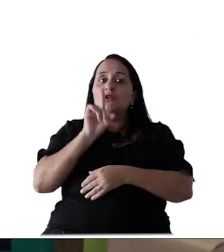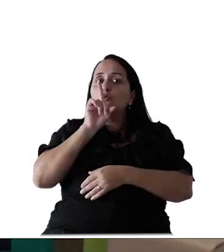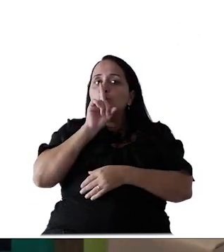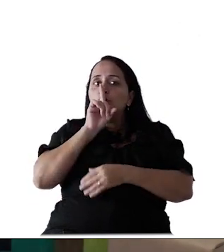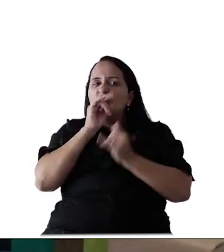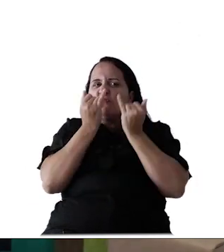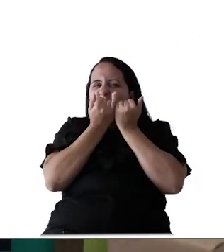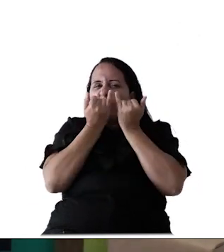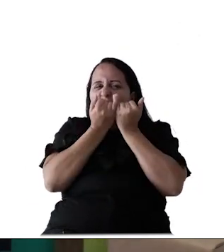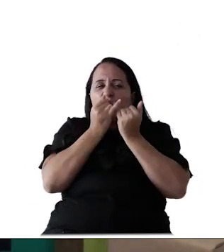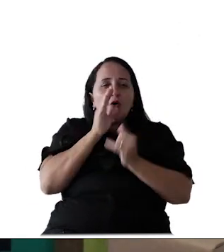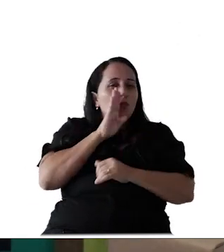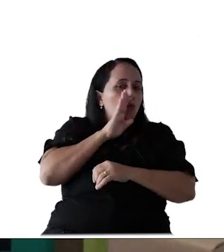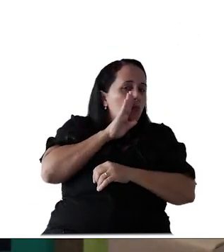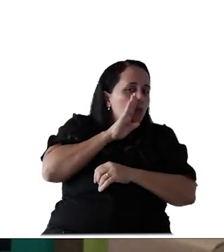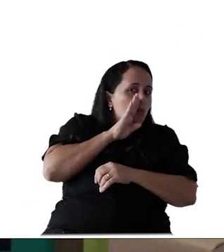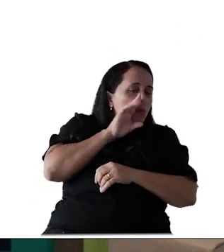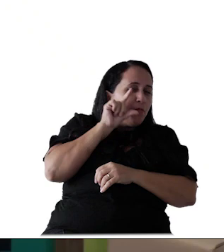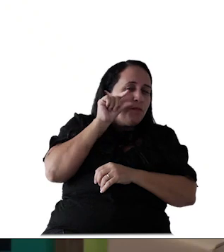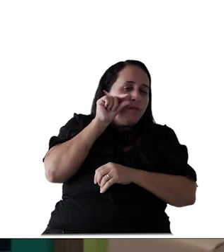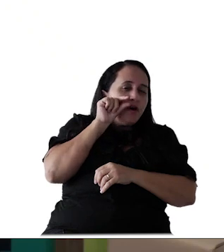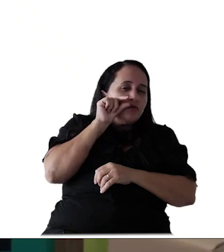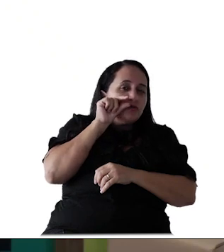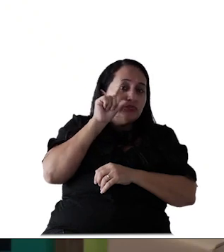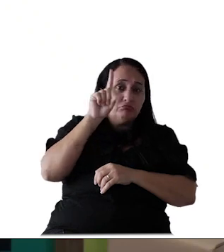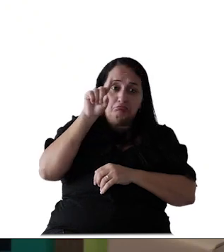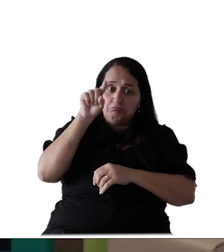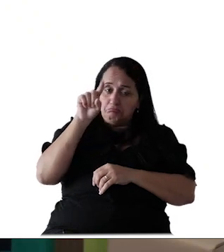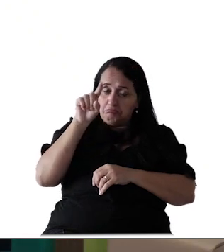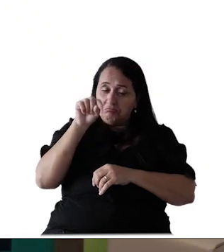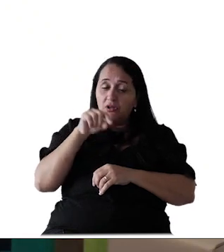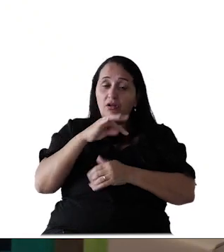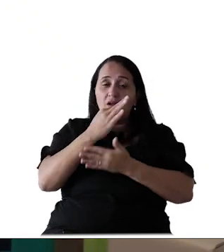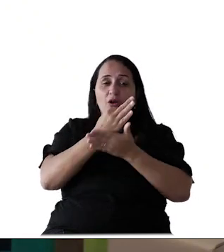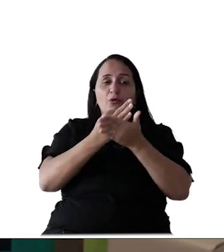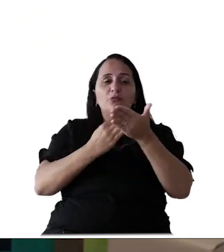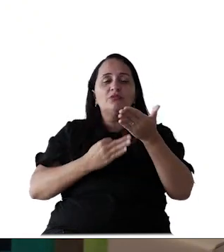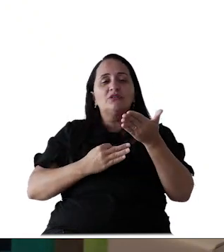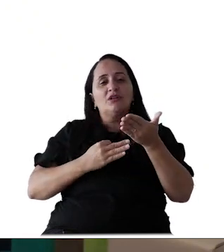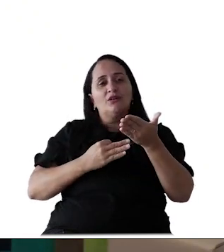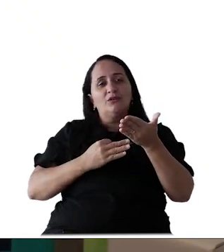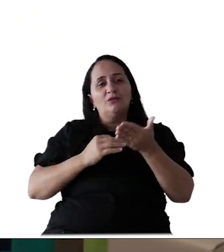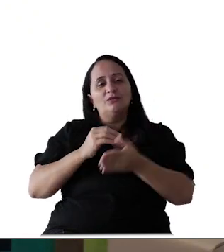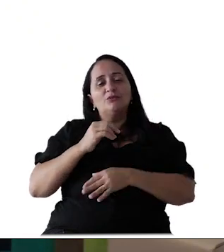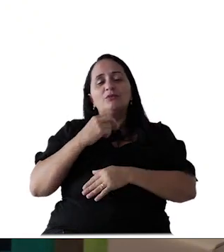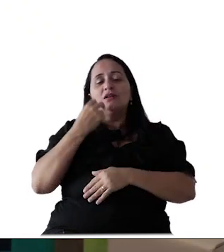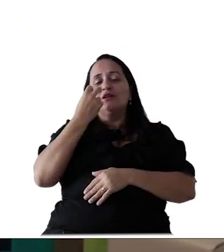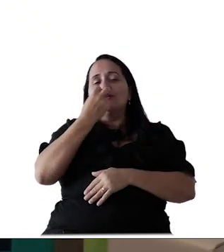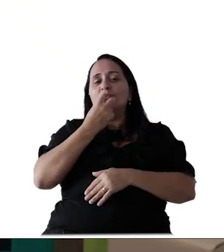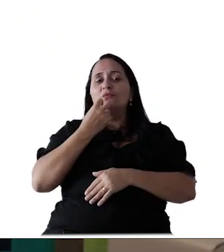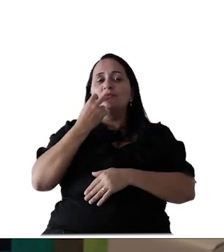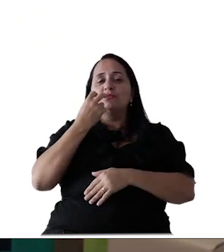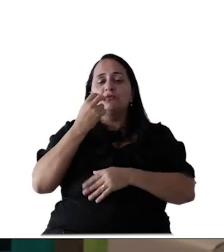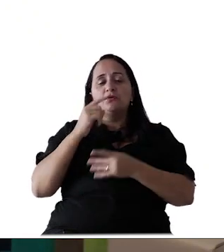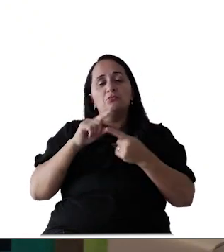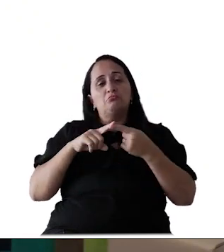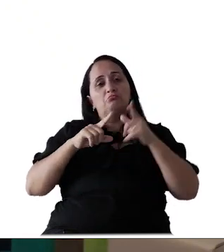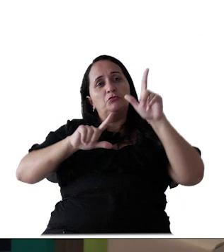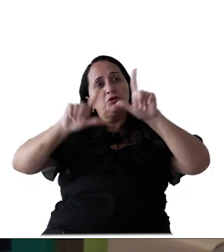fofoca. Até a fofoca é um texto oral. A fofoca, a novela, o